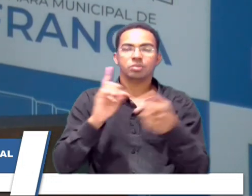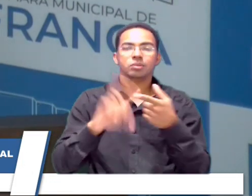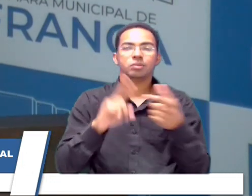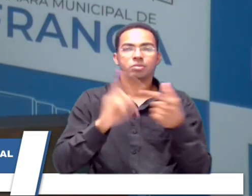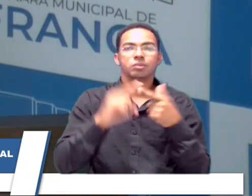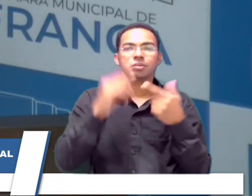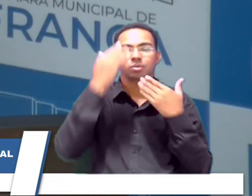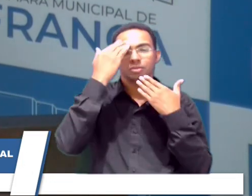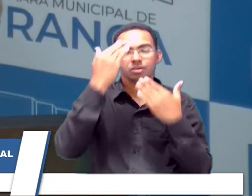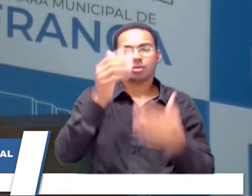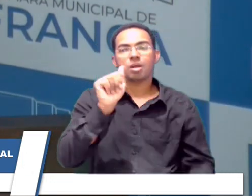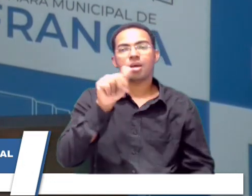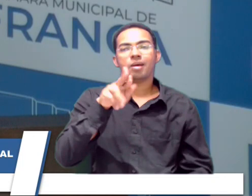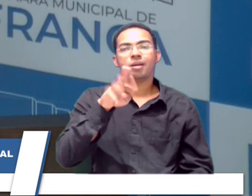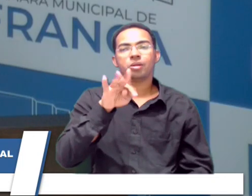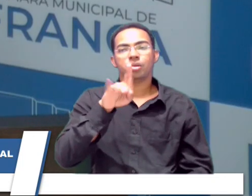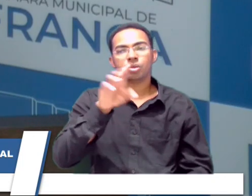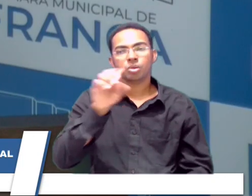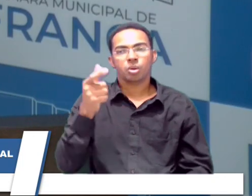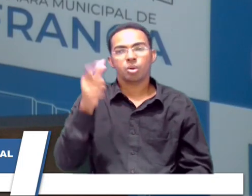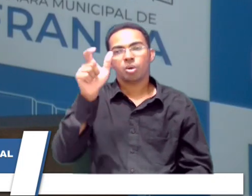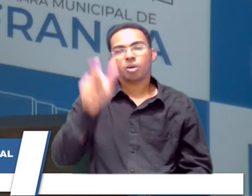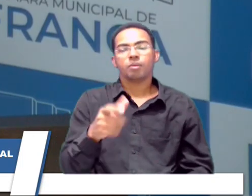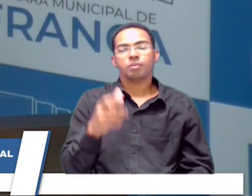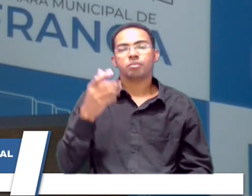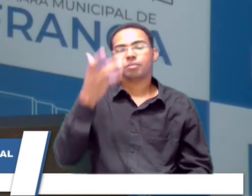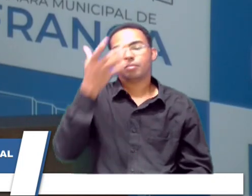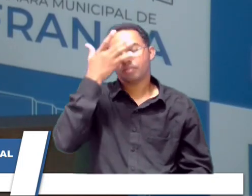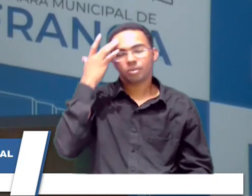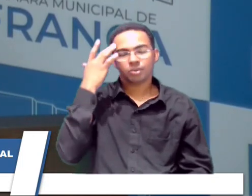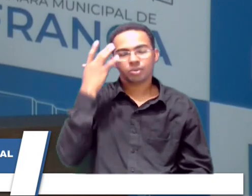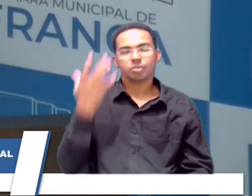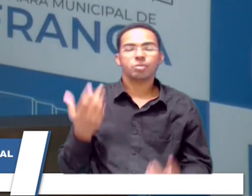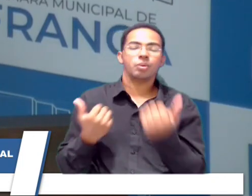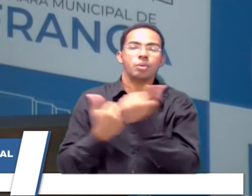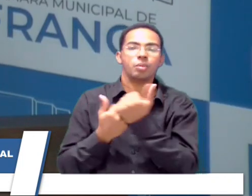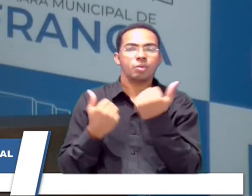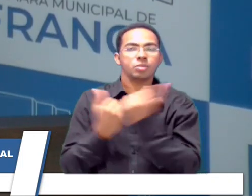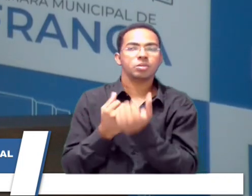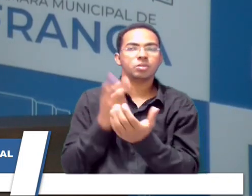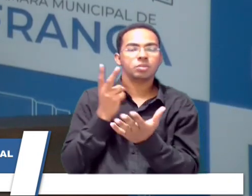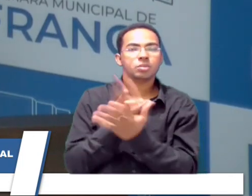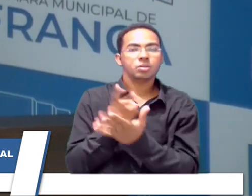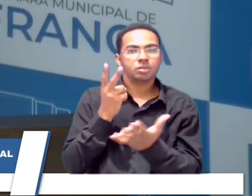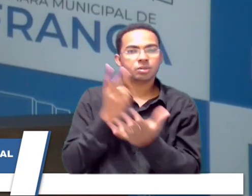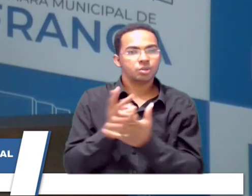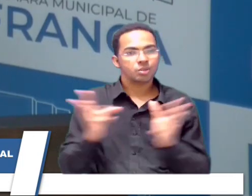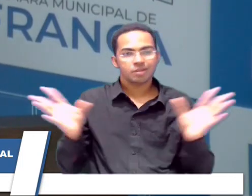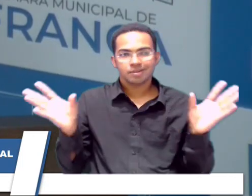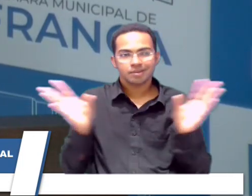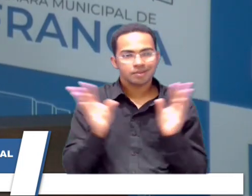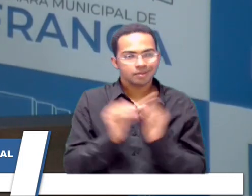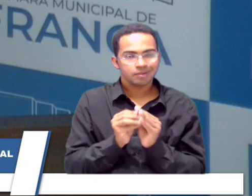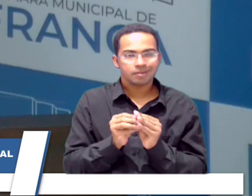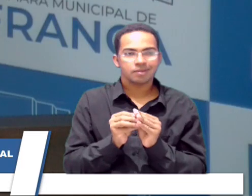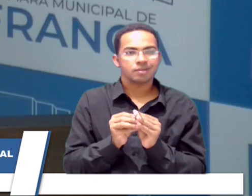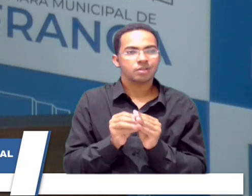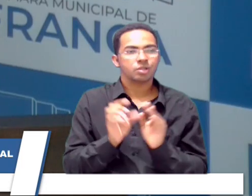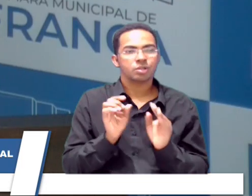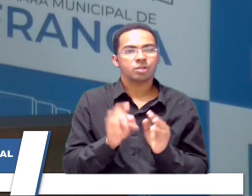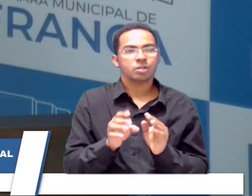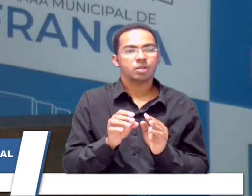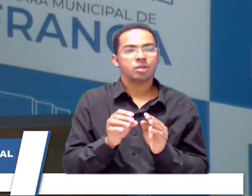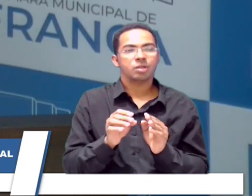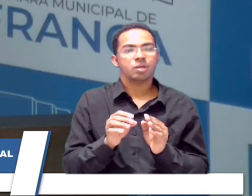o Antônio também, que é outro cara que também sempre esteve aí me apoiando. E é isso aí. E eu só tenho aqui